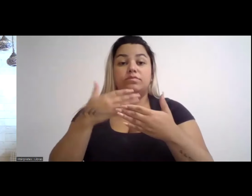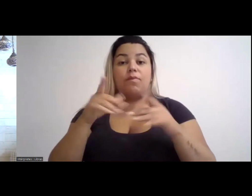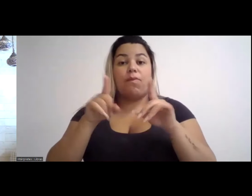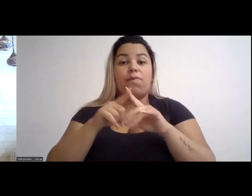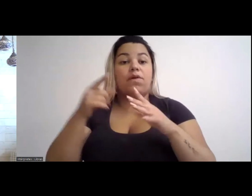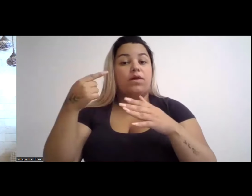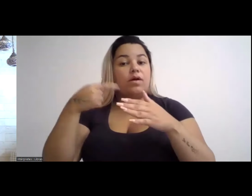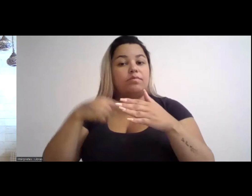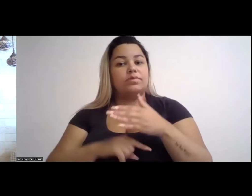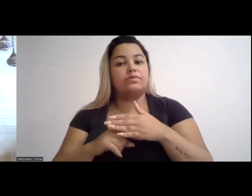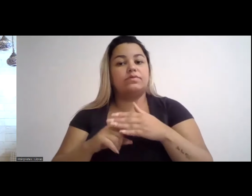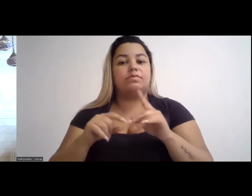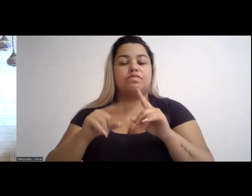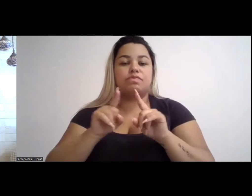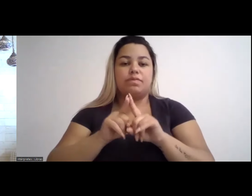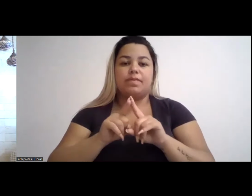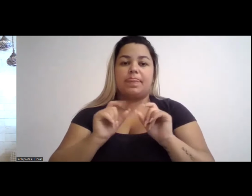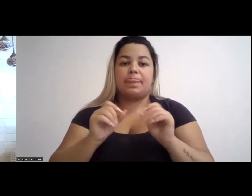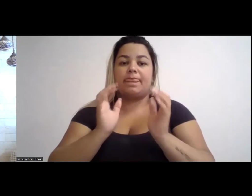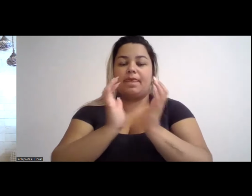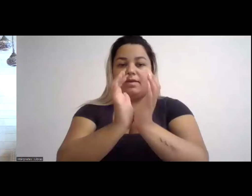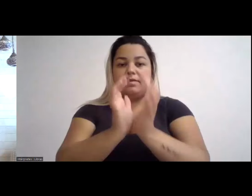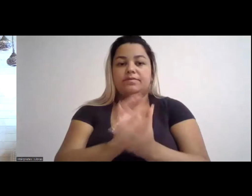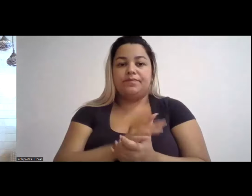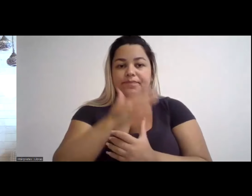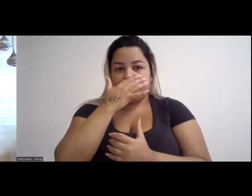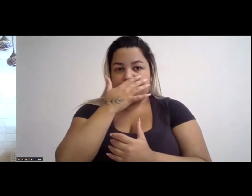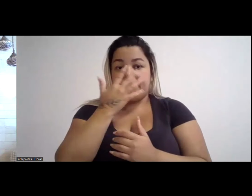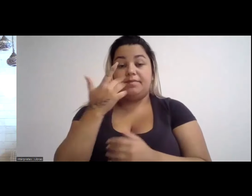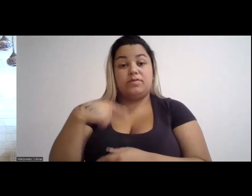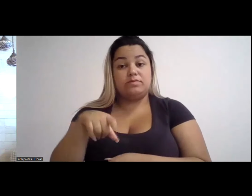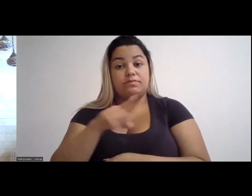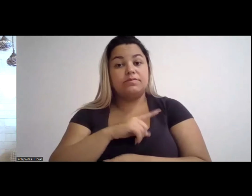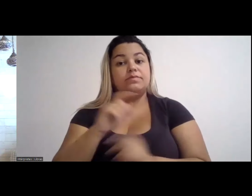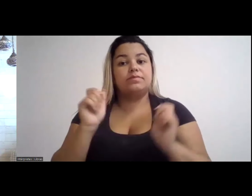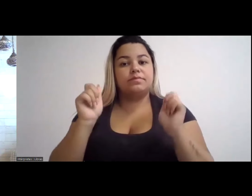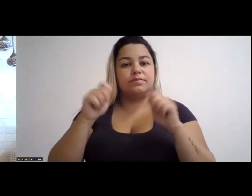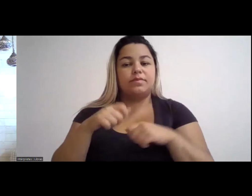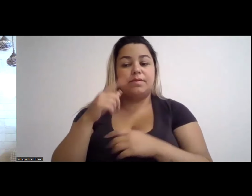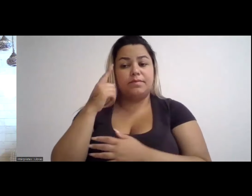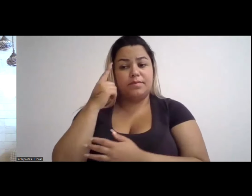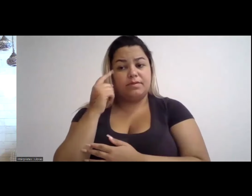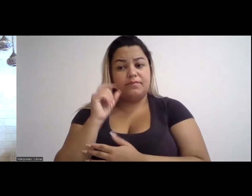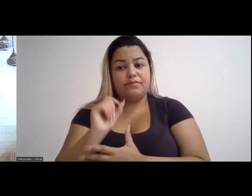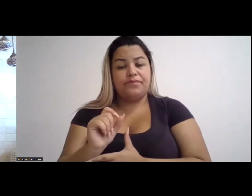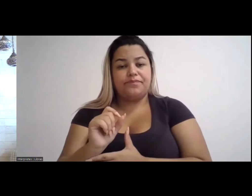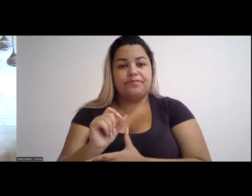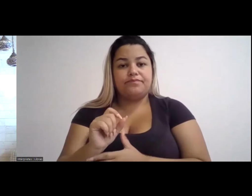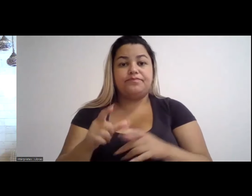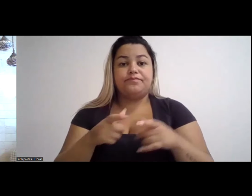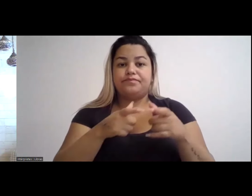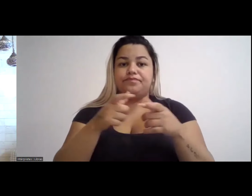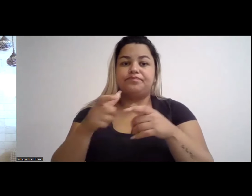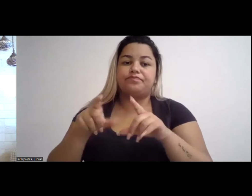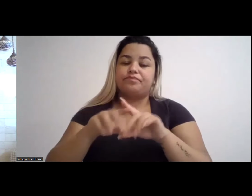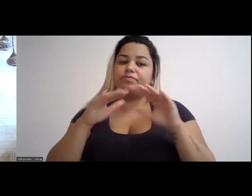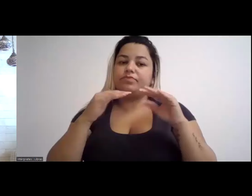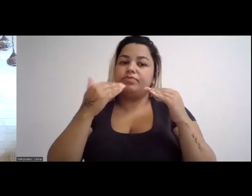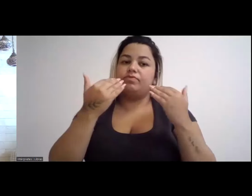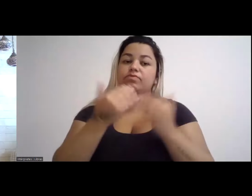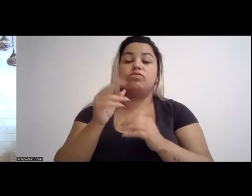aprofundar essa categoria. Nós precisamos repensar, não é, do lugar da comunidade,